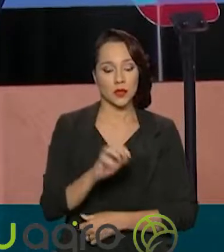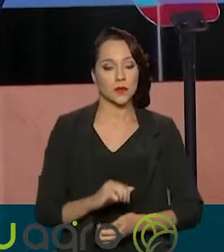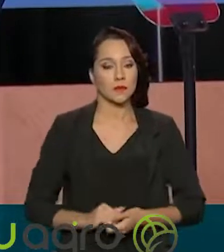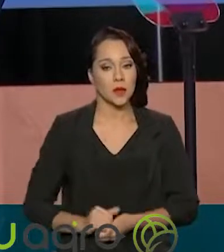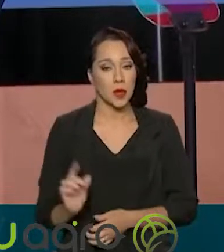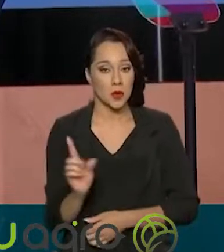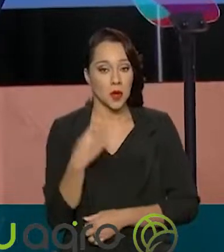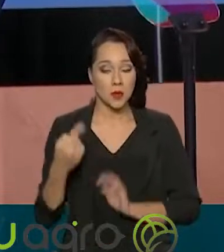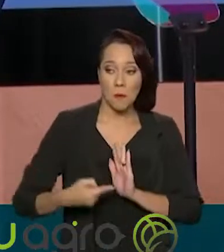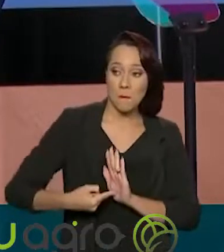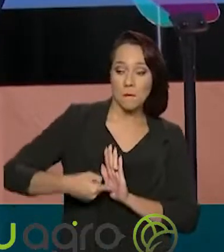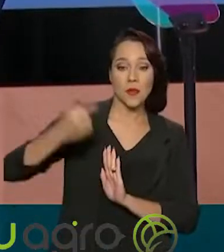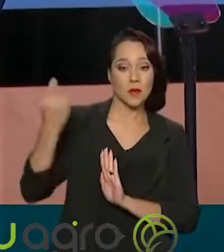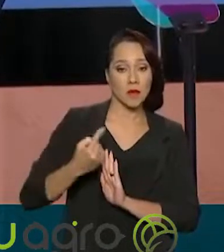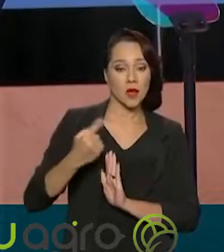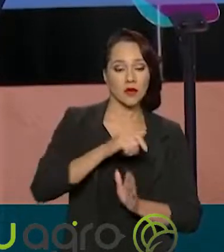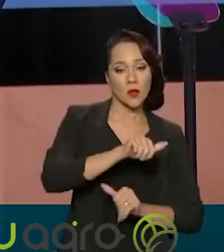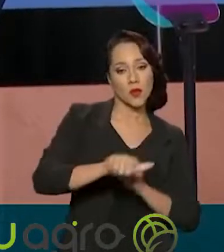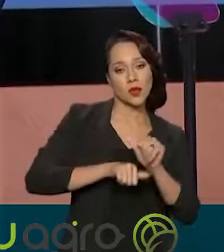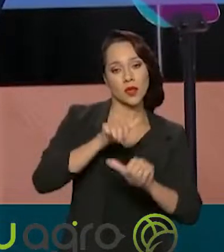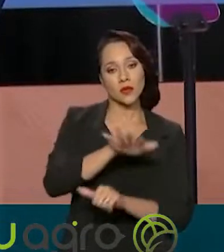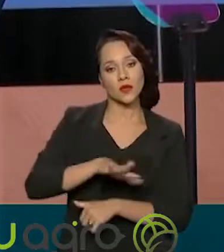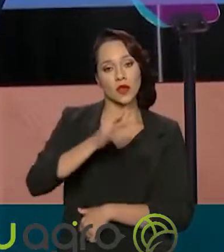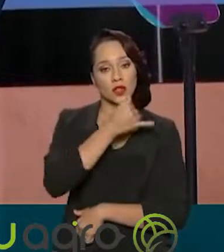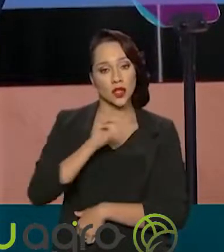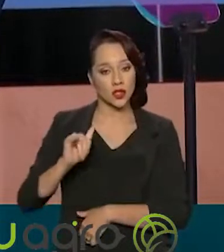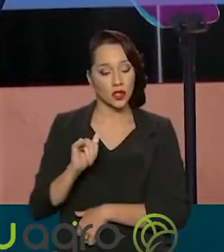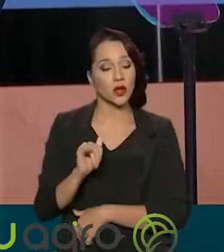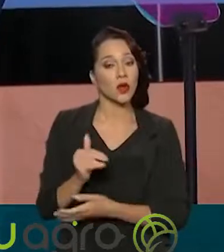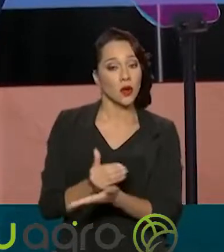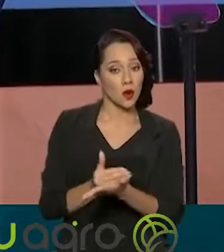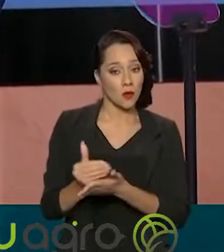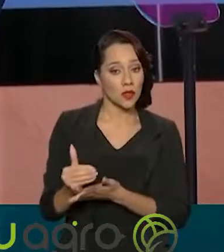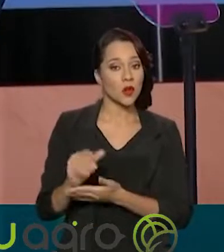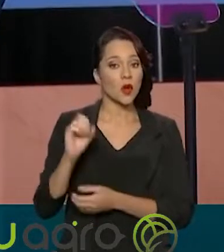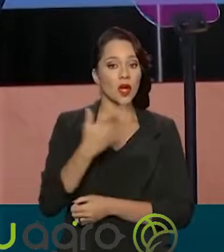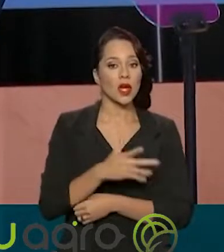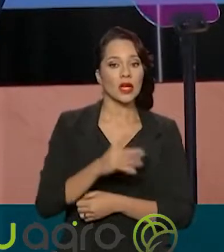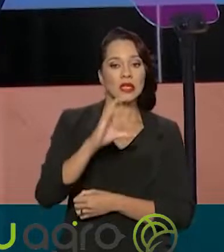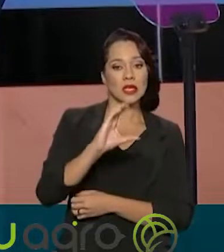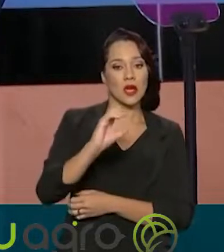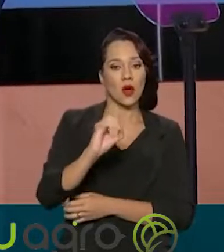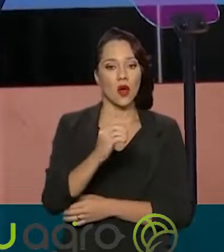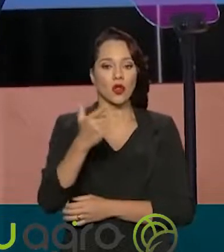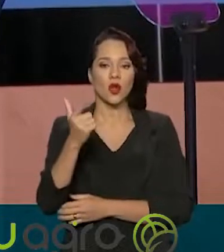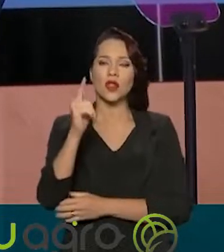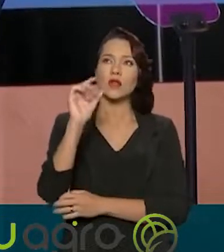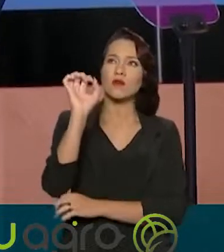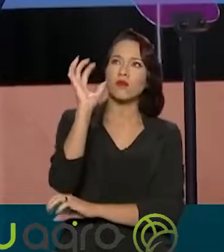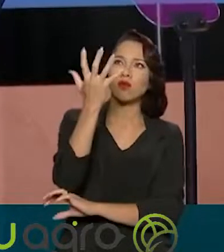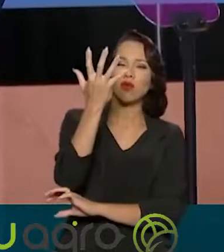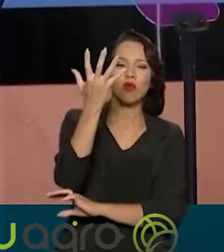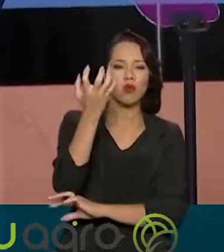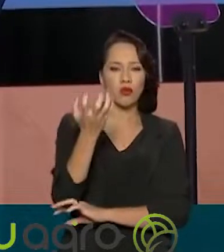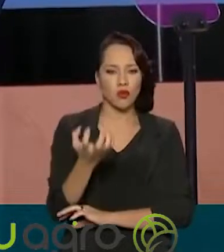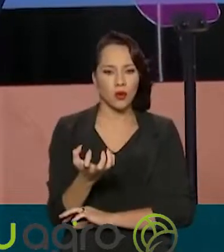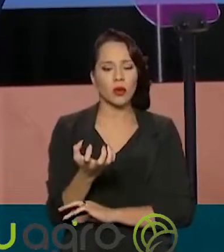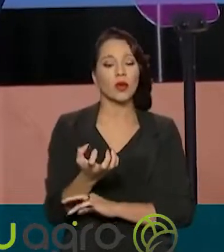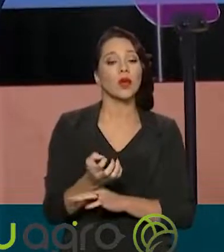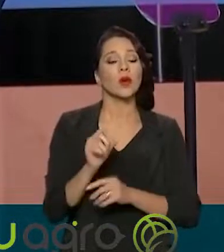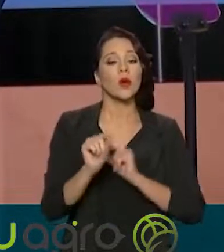Somos pioneiros na transição energética, tendo iniciado a descarbonização há quase meio século,